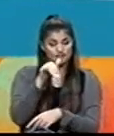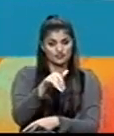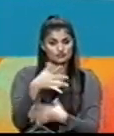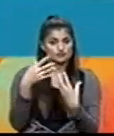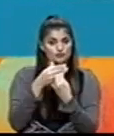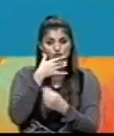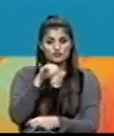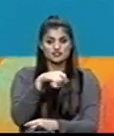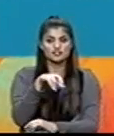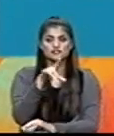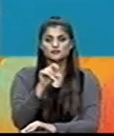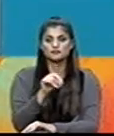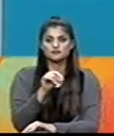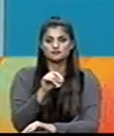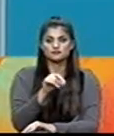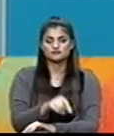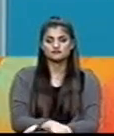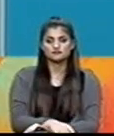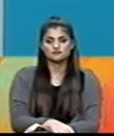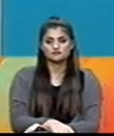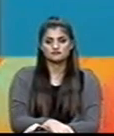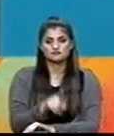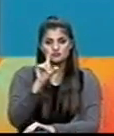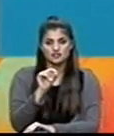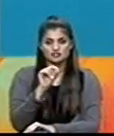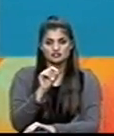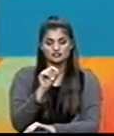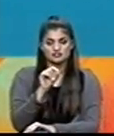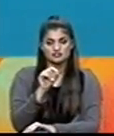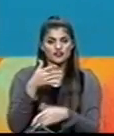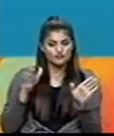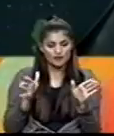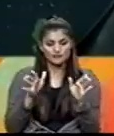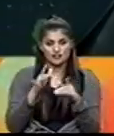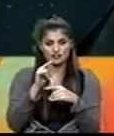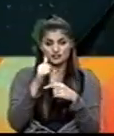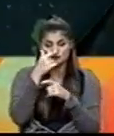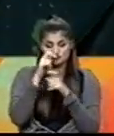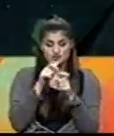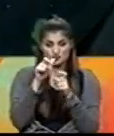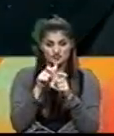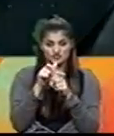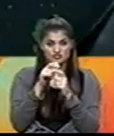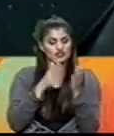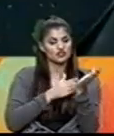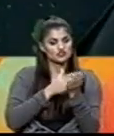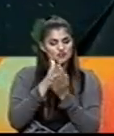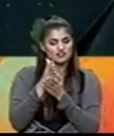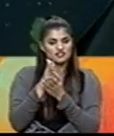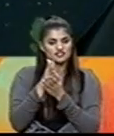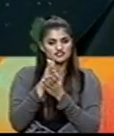juntamos o azeite. Isso é para, em certa medida, também motivar os nossos concidadãos a manterem as